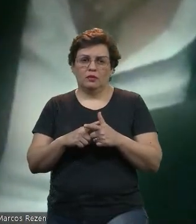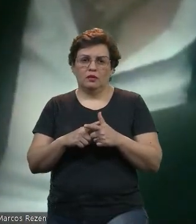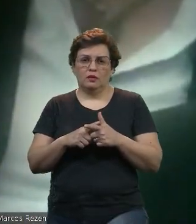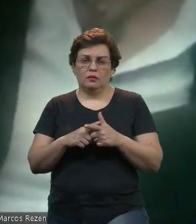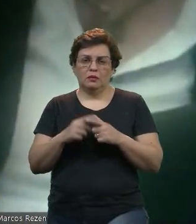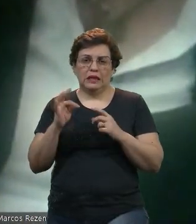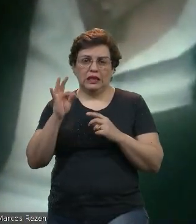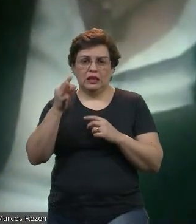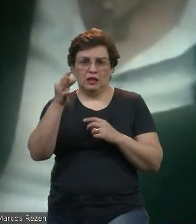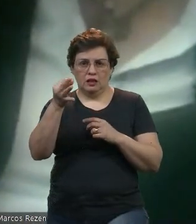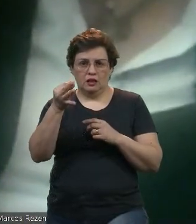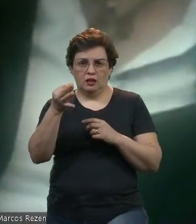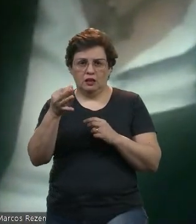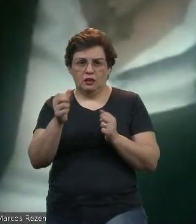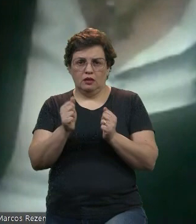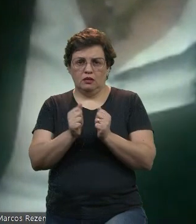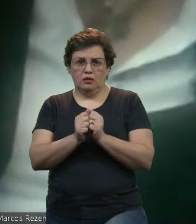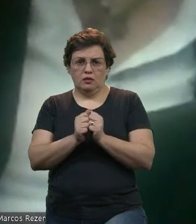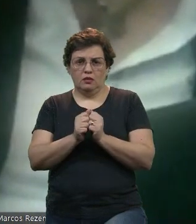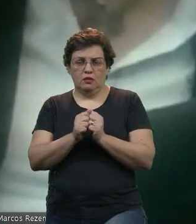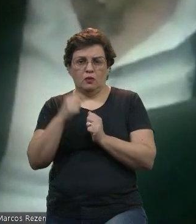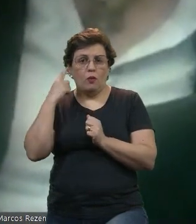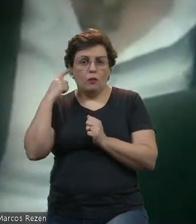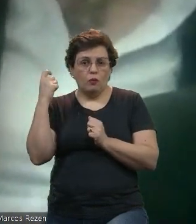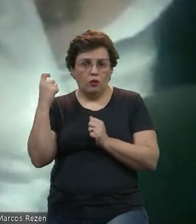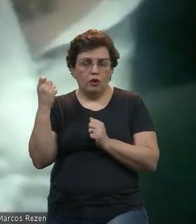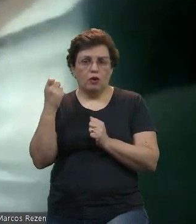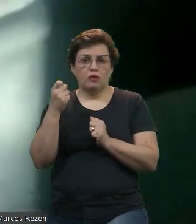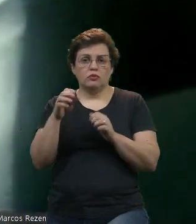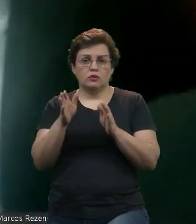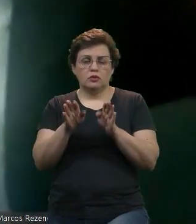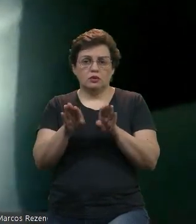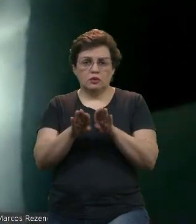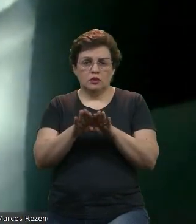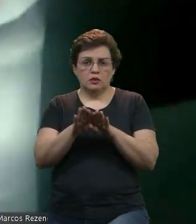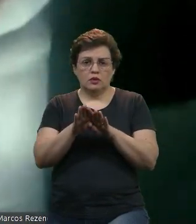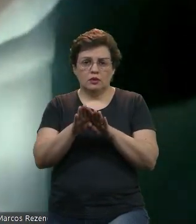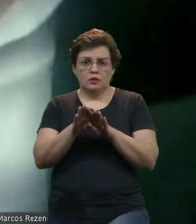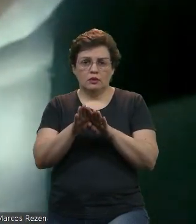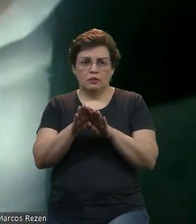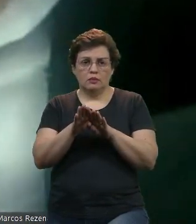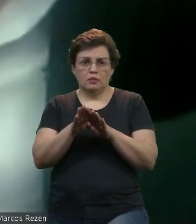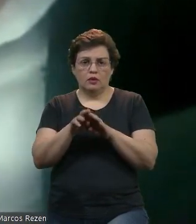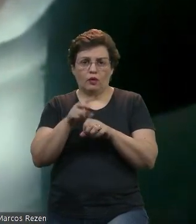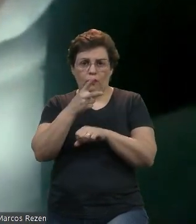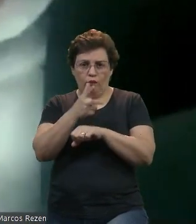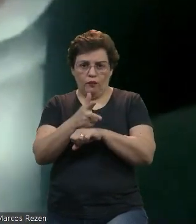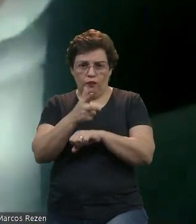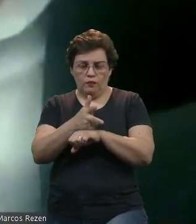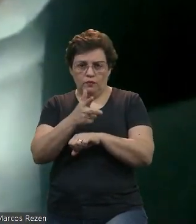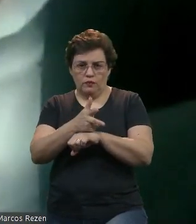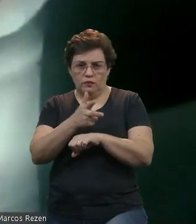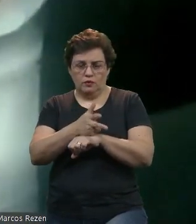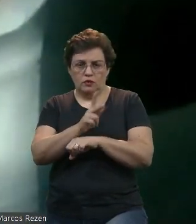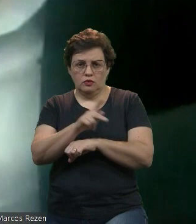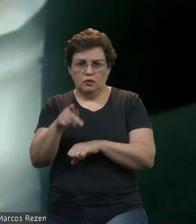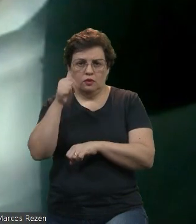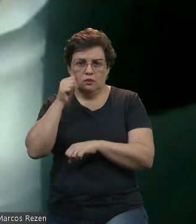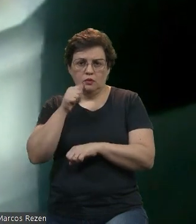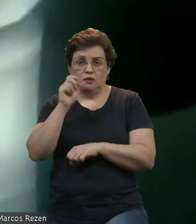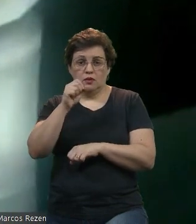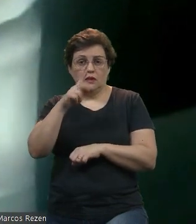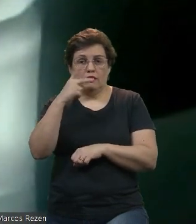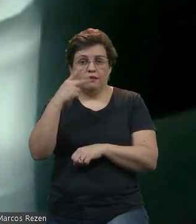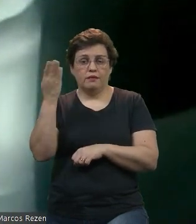técnico com o áudio e o vídeo da vereadora professora Daniela, que se manifestava